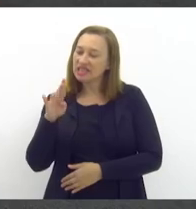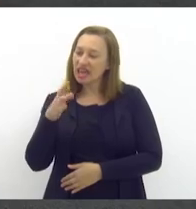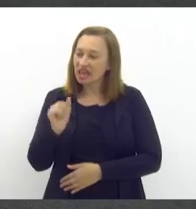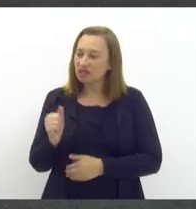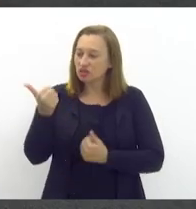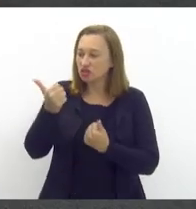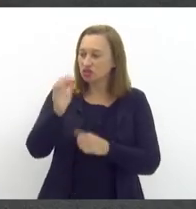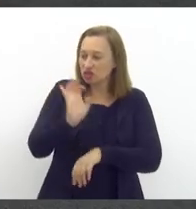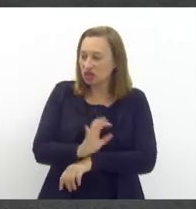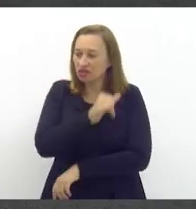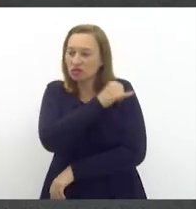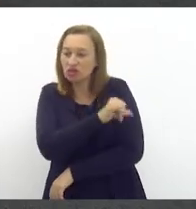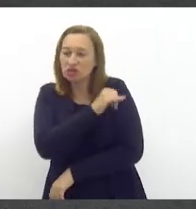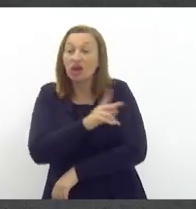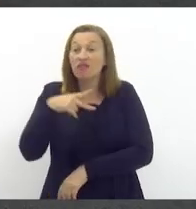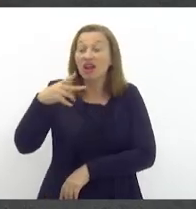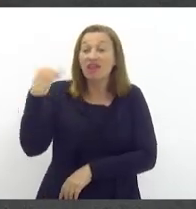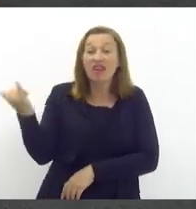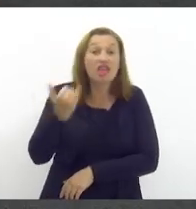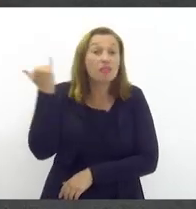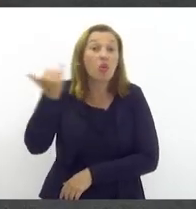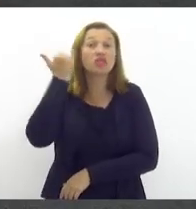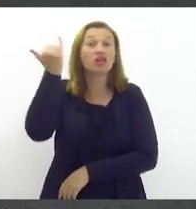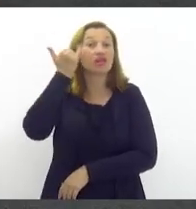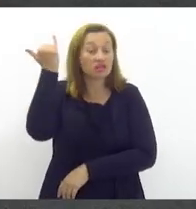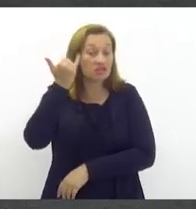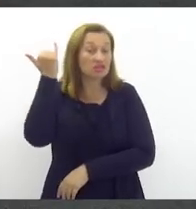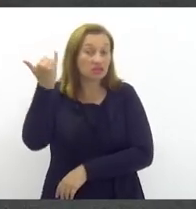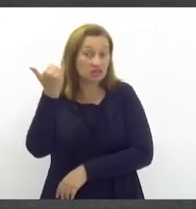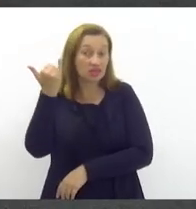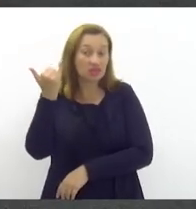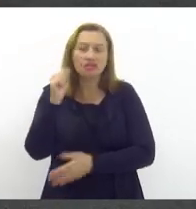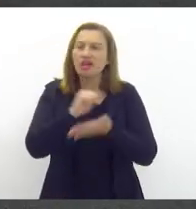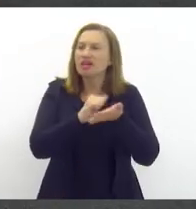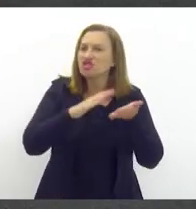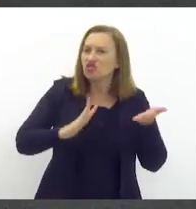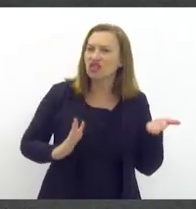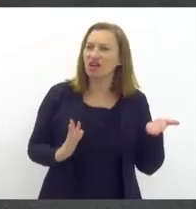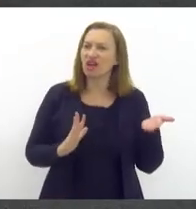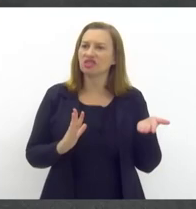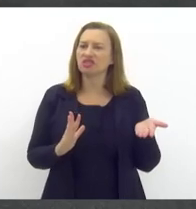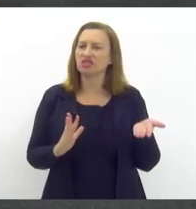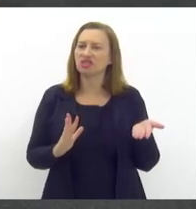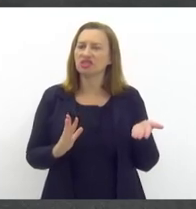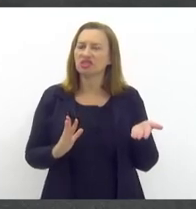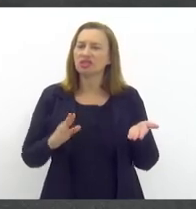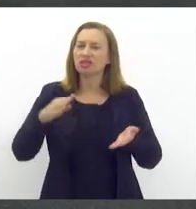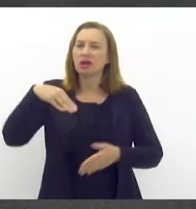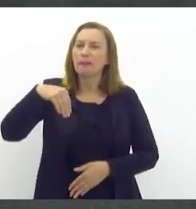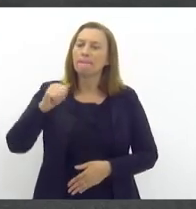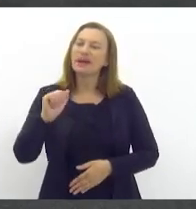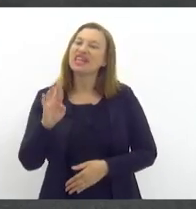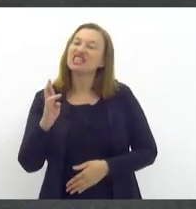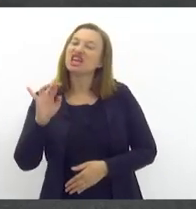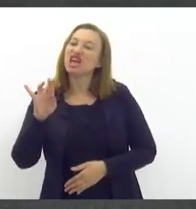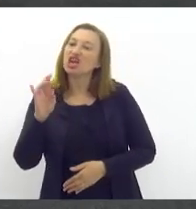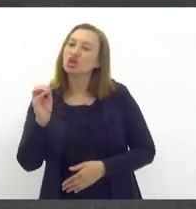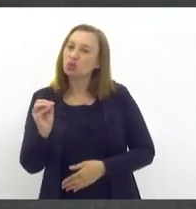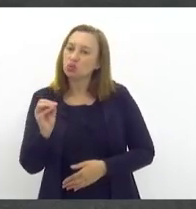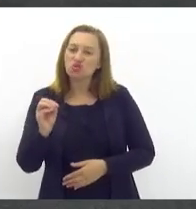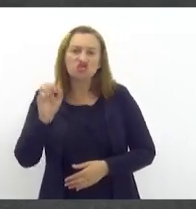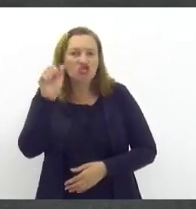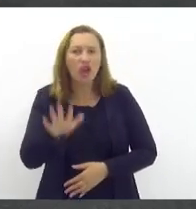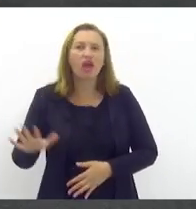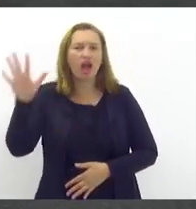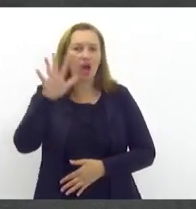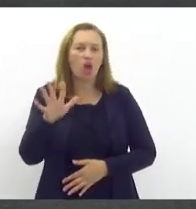primeiro lugar, destacar a importância da atividade dos marisqueiros de forma geral. É uma